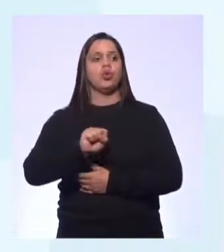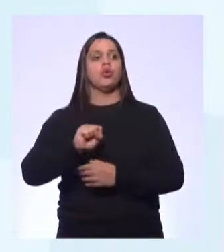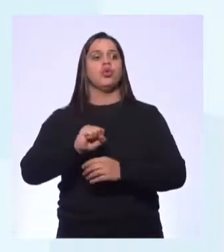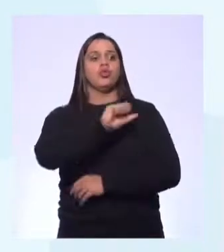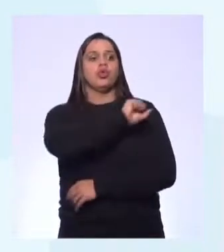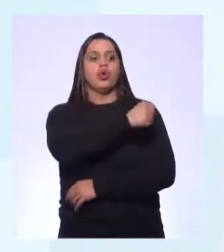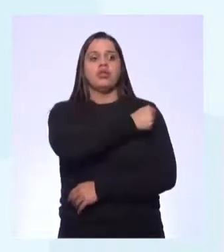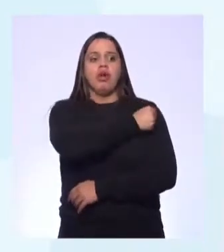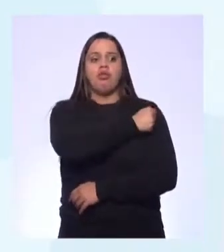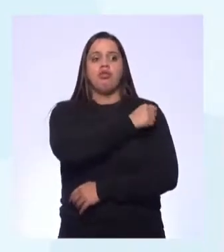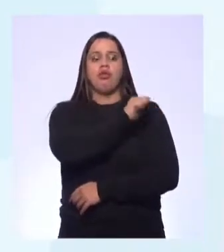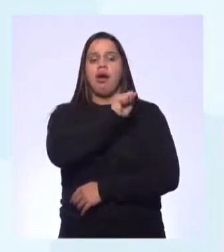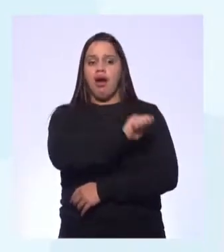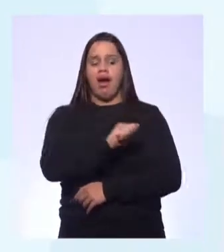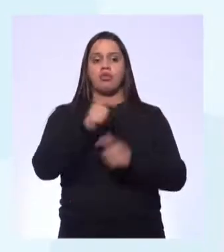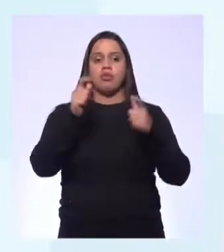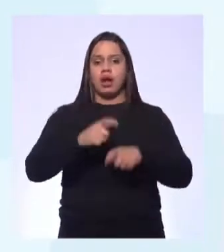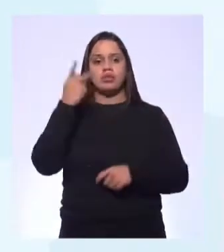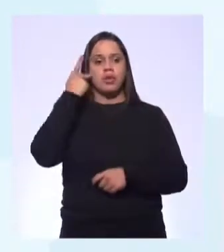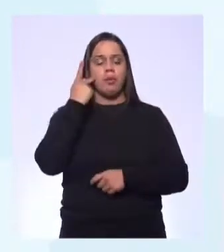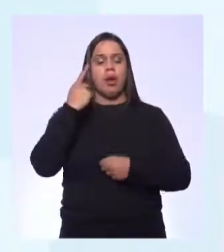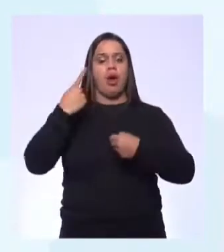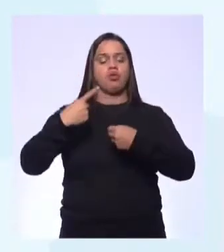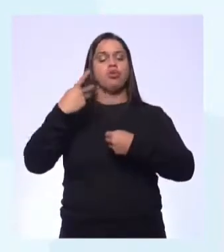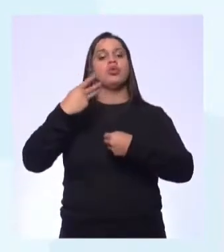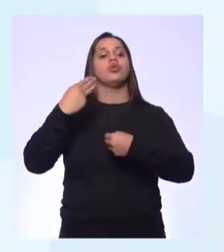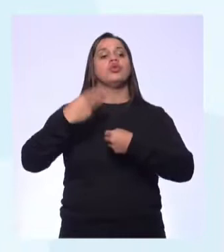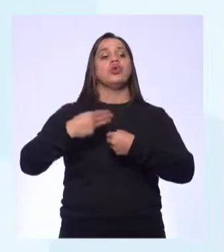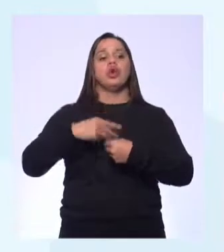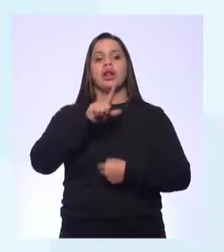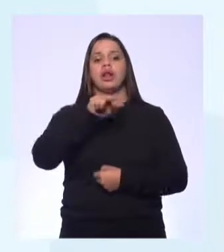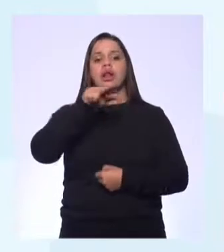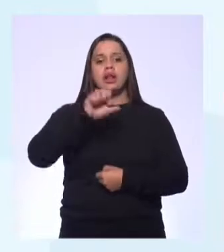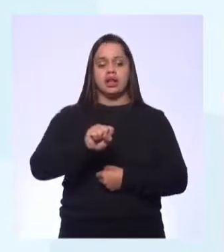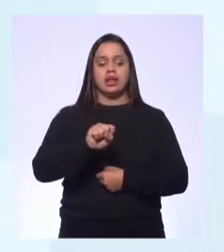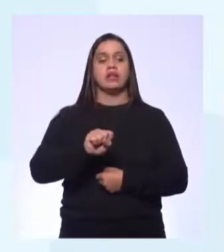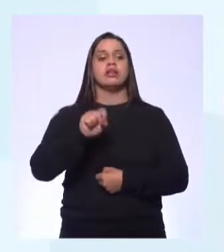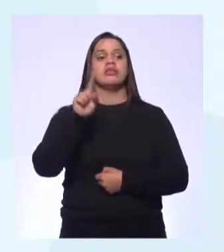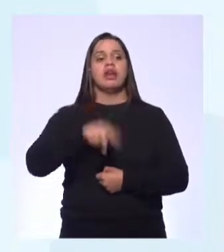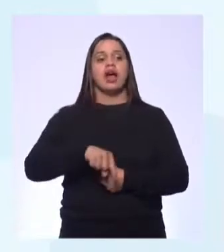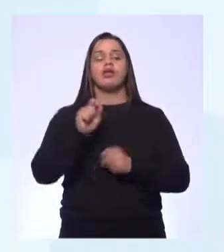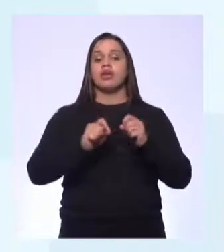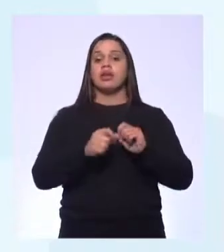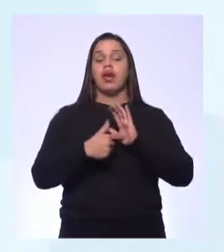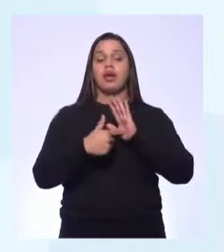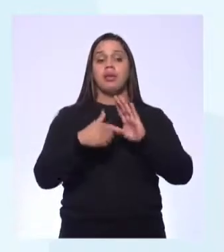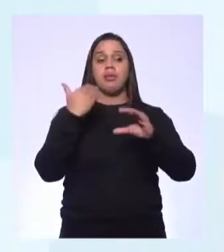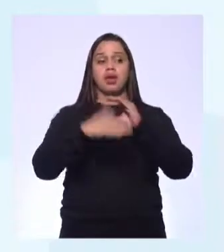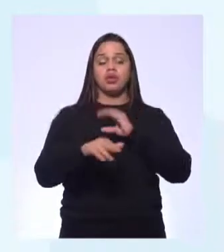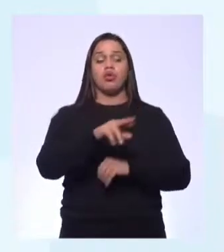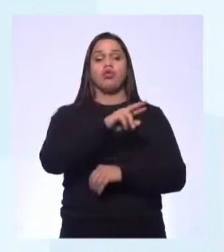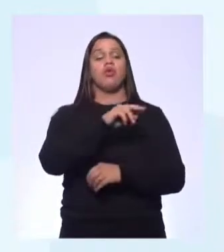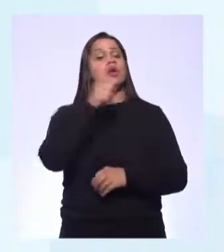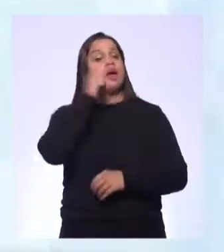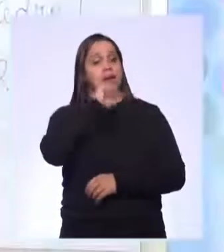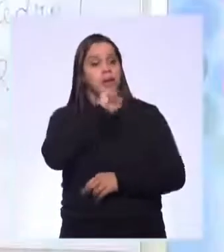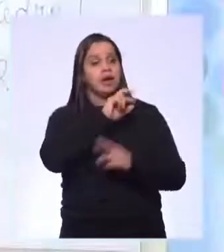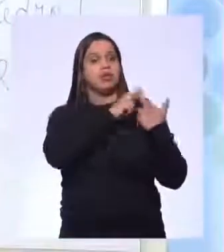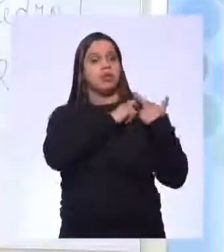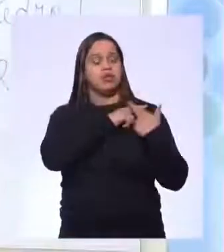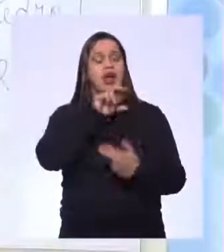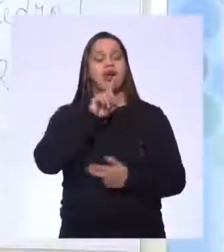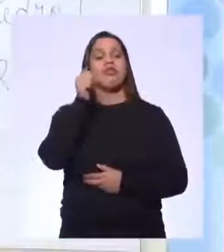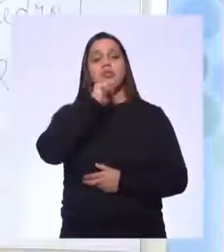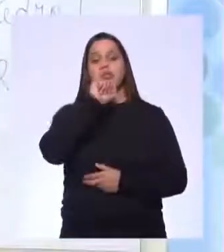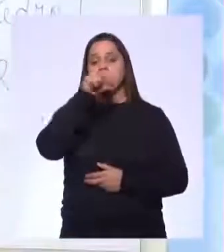de Lins. Uma atividade do professor Sérgio. Quem mandou a atividade foi a responsável, a mãe dele, a Daniela. Muito obrigada, Daniela, por